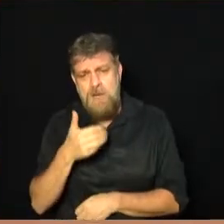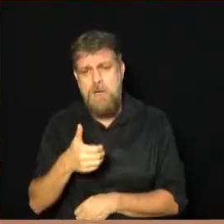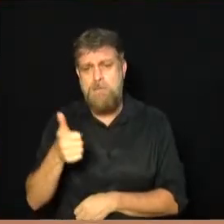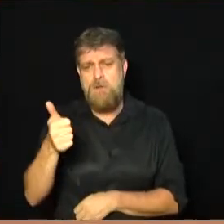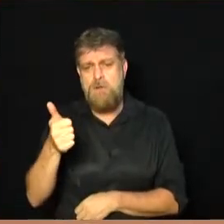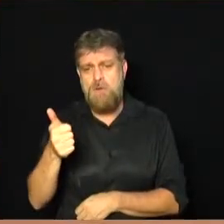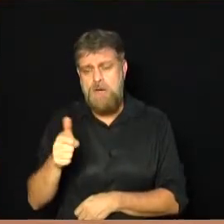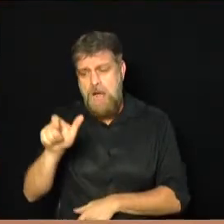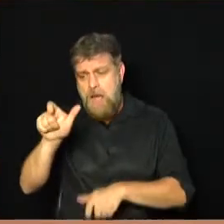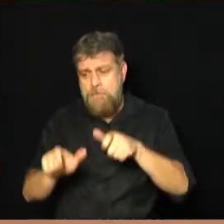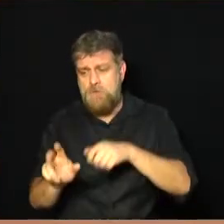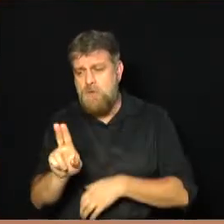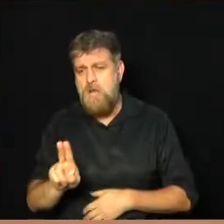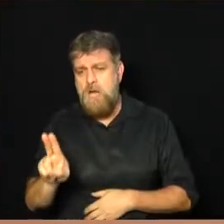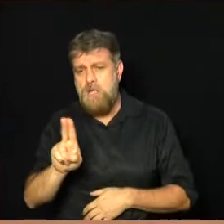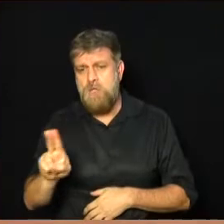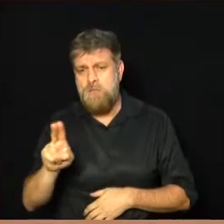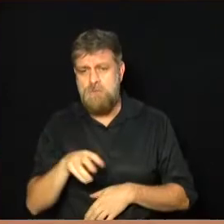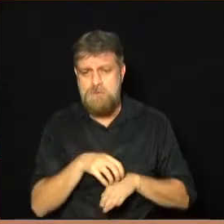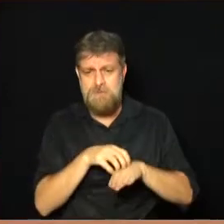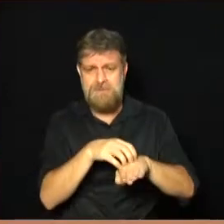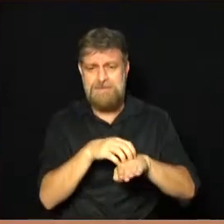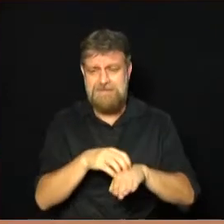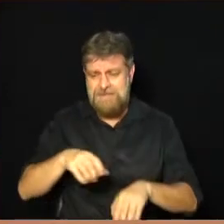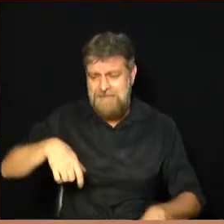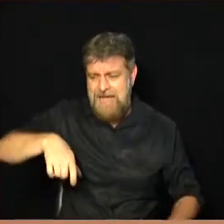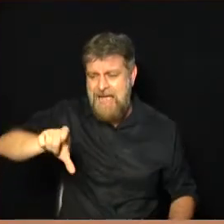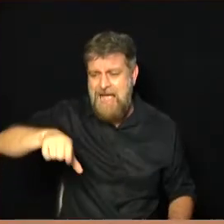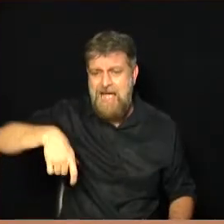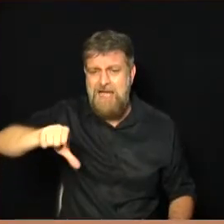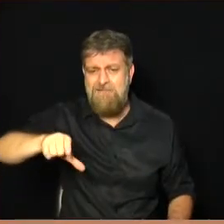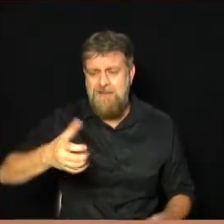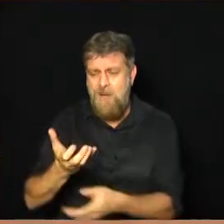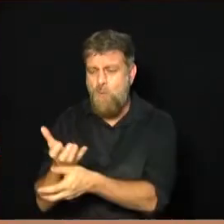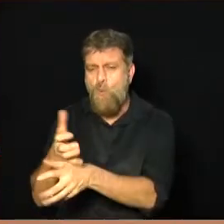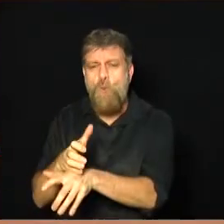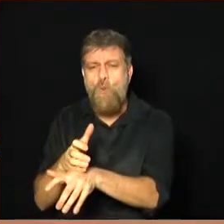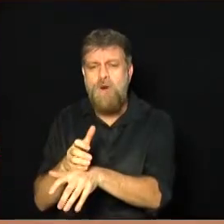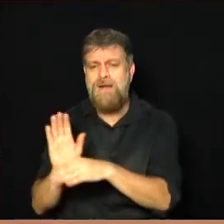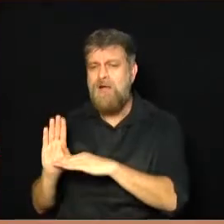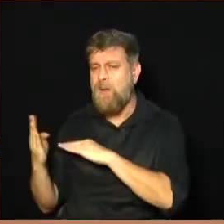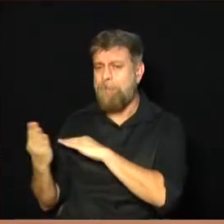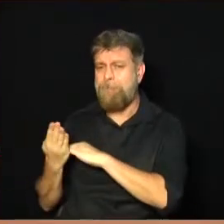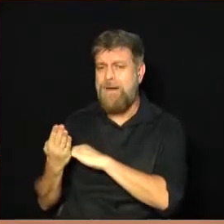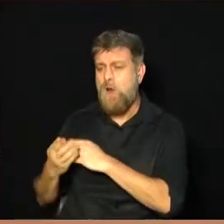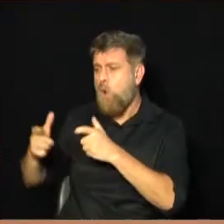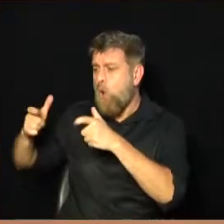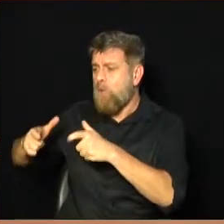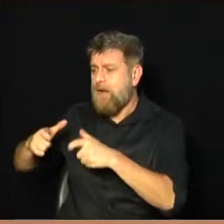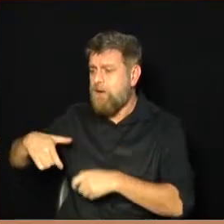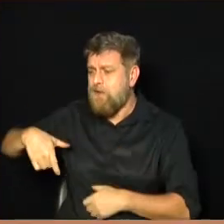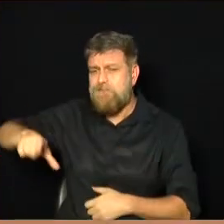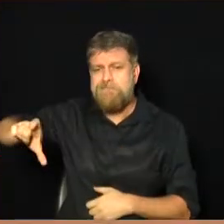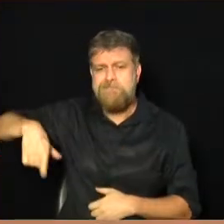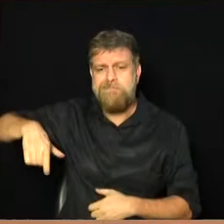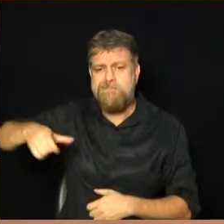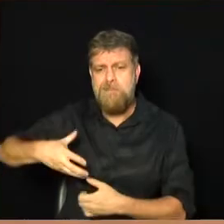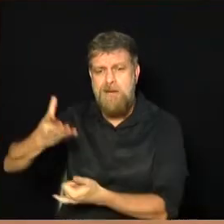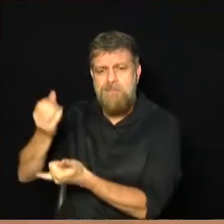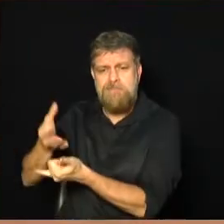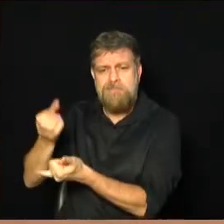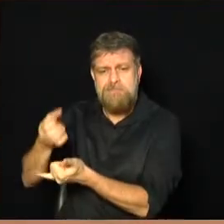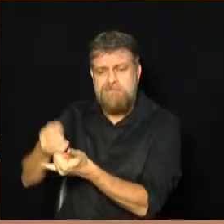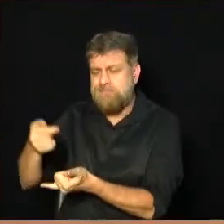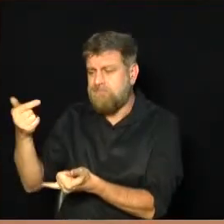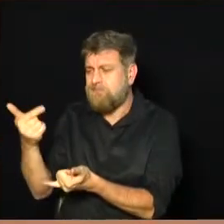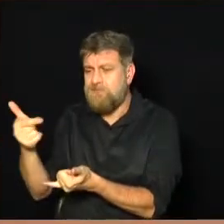o usuário poder fazer essa recarga, porque nós temos muita reclamação, nos bairros não tem pontos de recarga. Então,